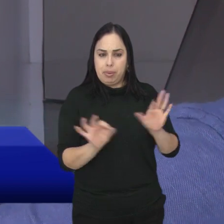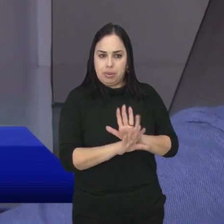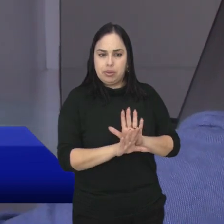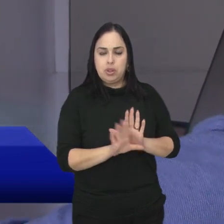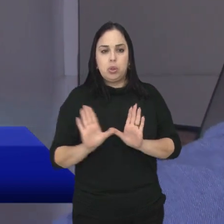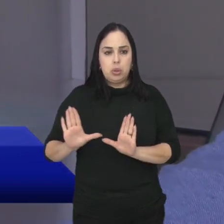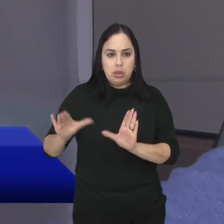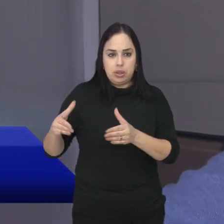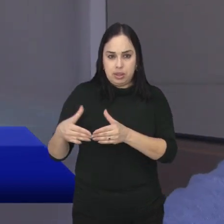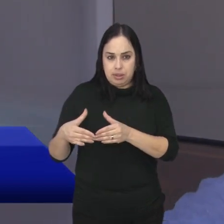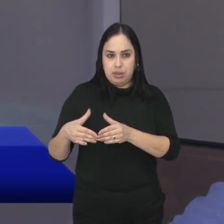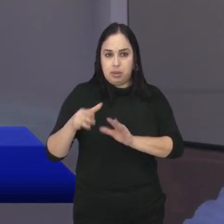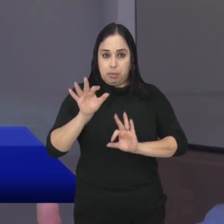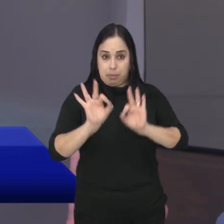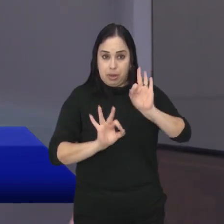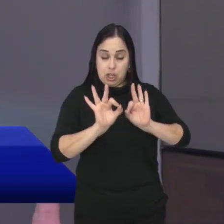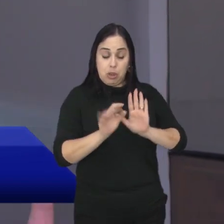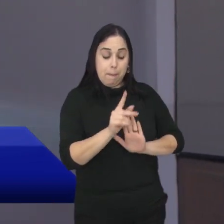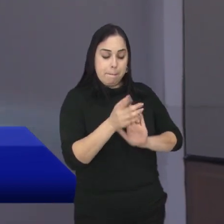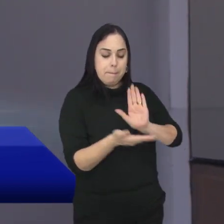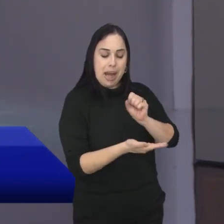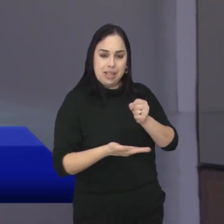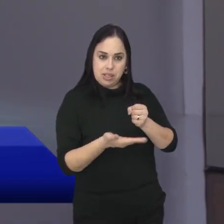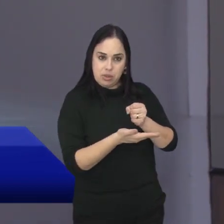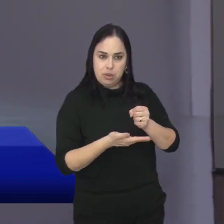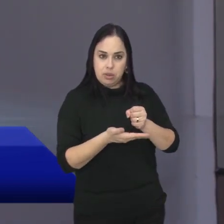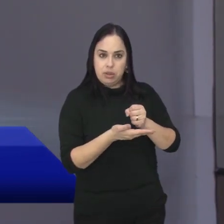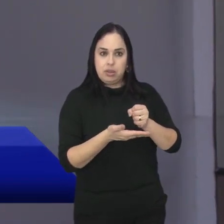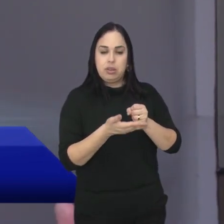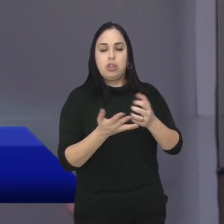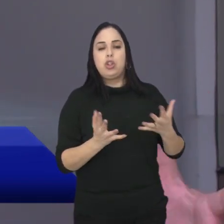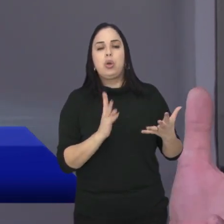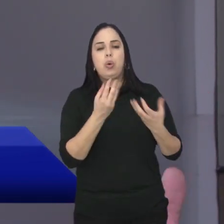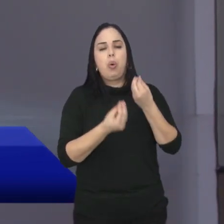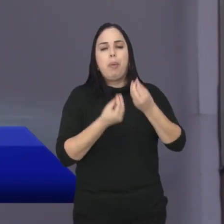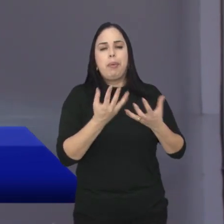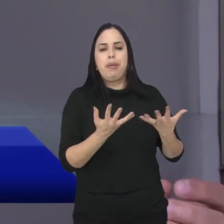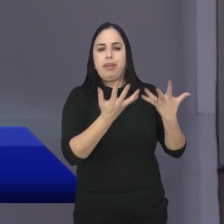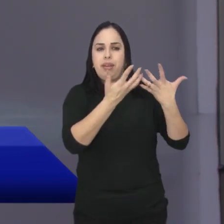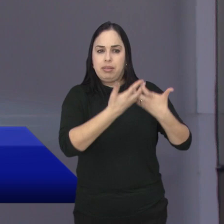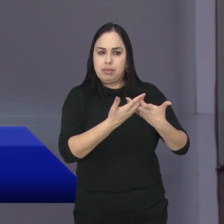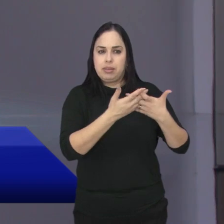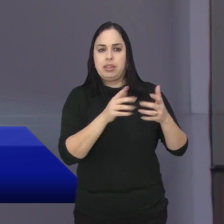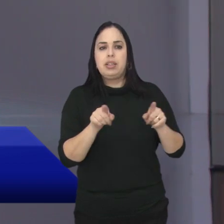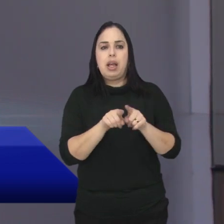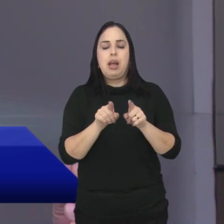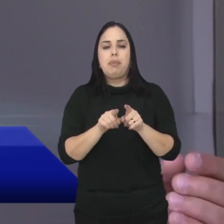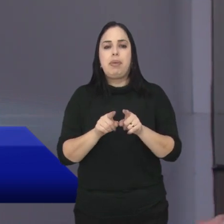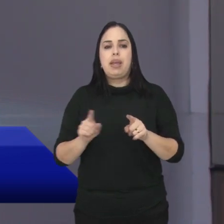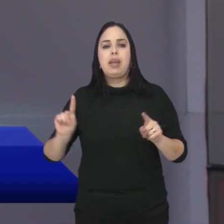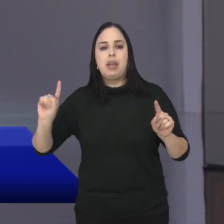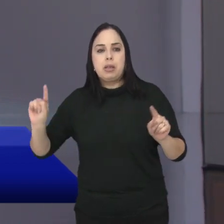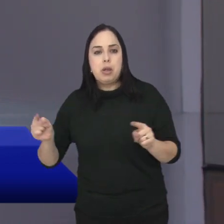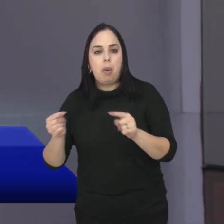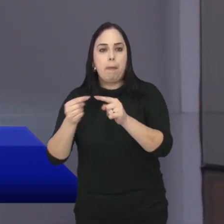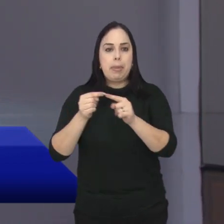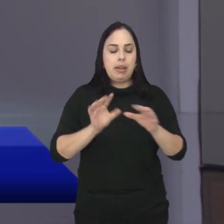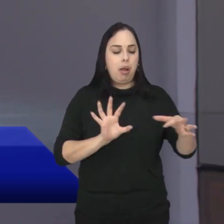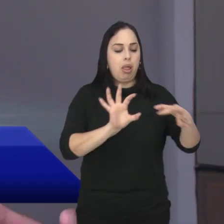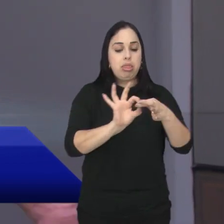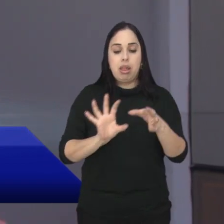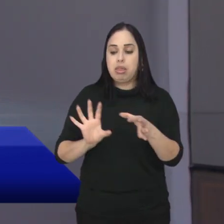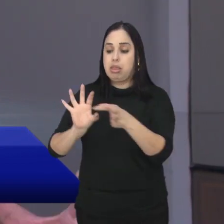na verdade, desenvolveu com a equipe própria o desenvolvimento do projeto básico, o conceito funcional do deslocamento, integração com algumas